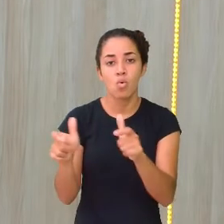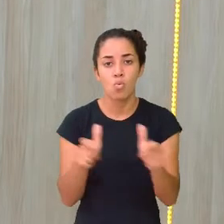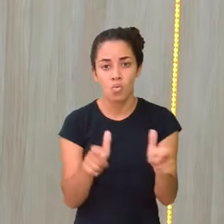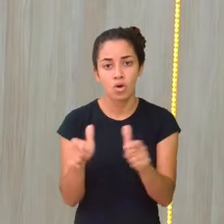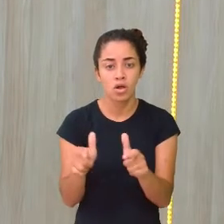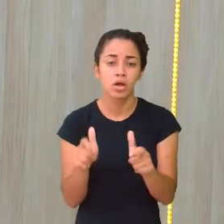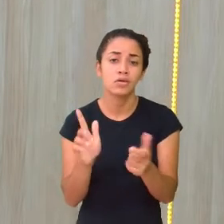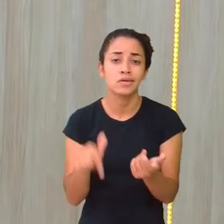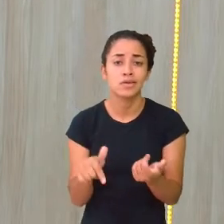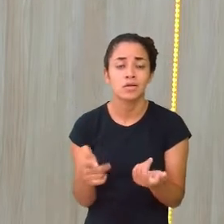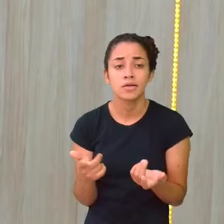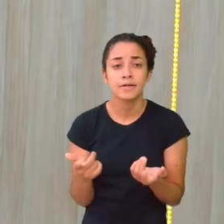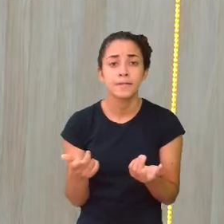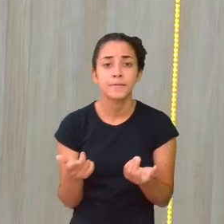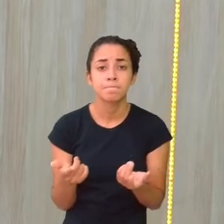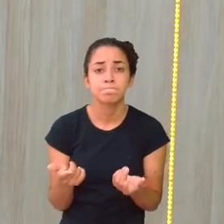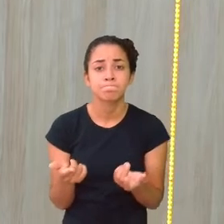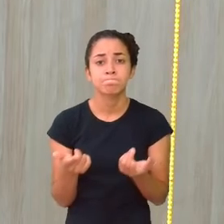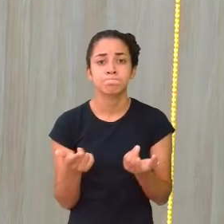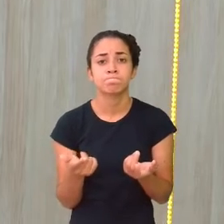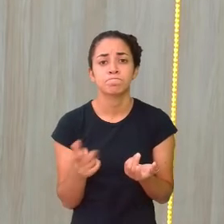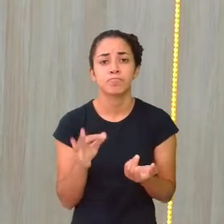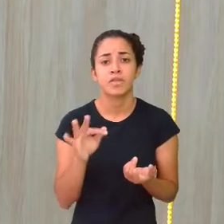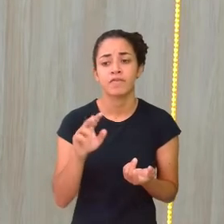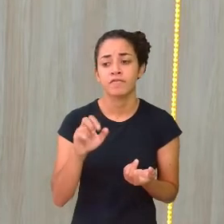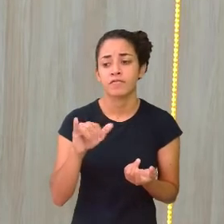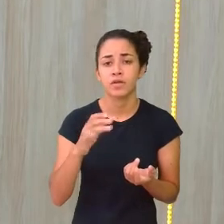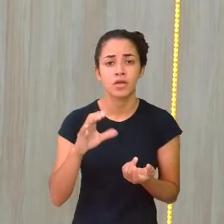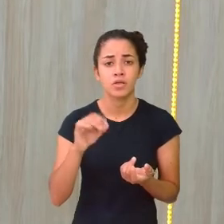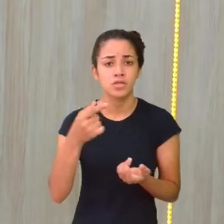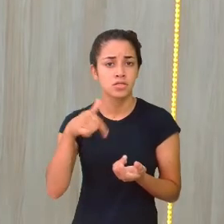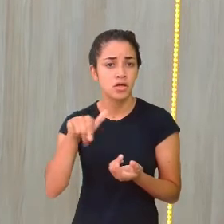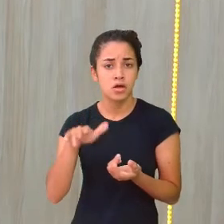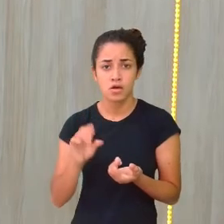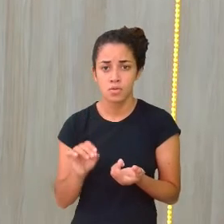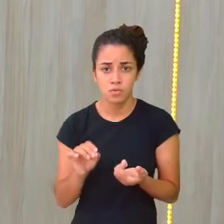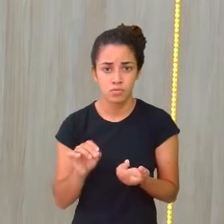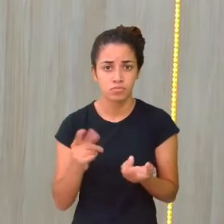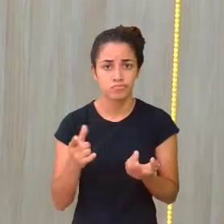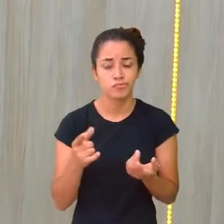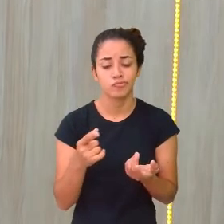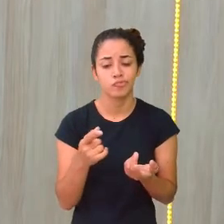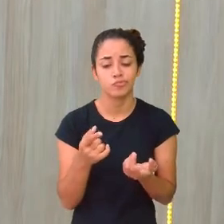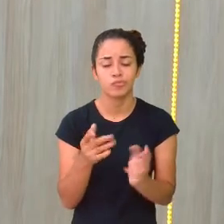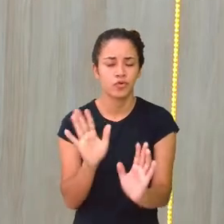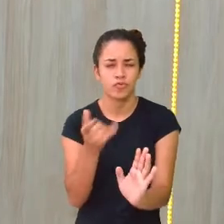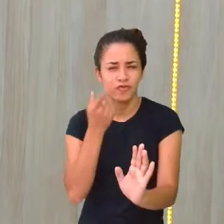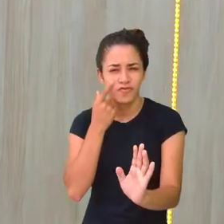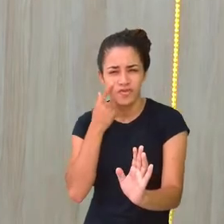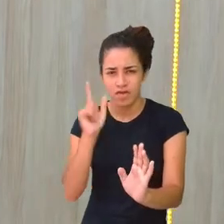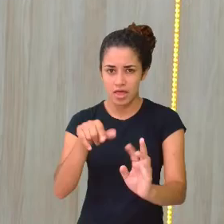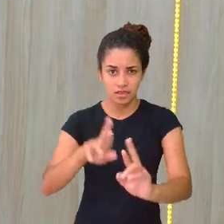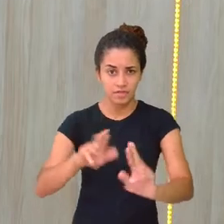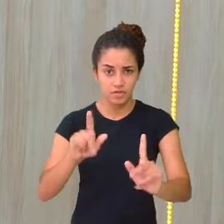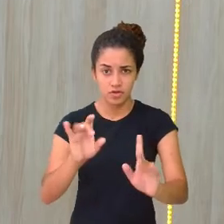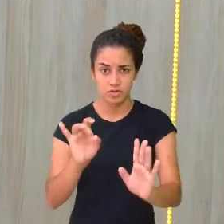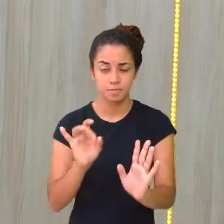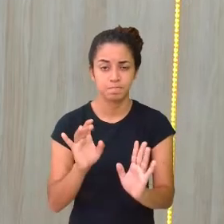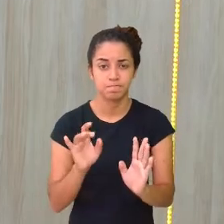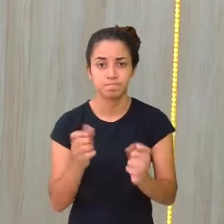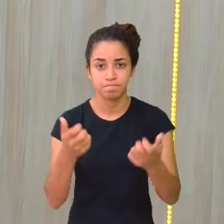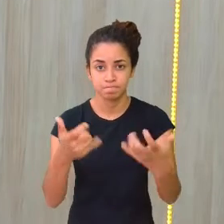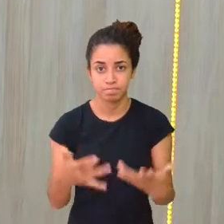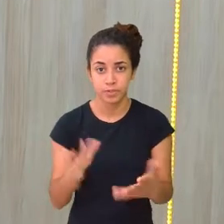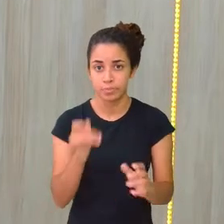essas questões da afeição. Eu vou preferir ir para o lugar, veja só como é diferente, veja só. No